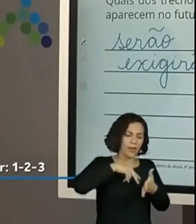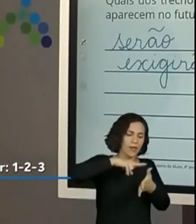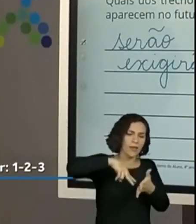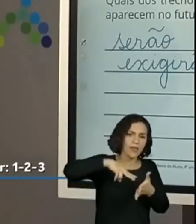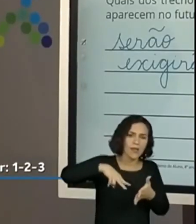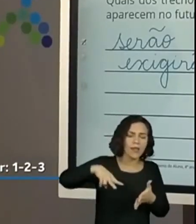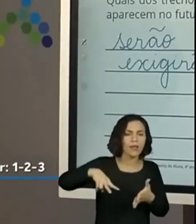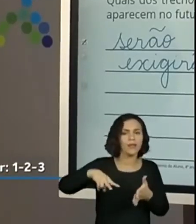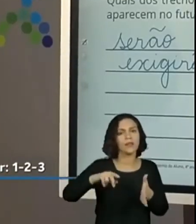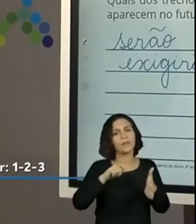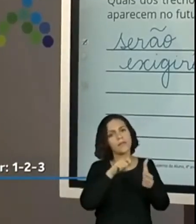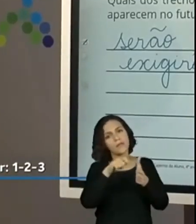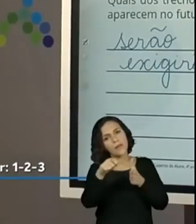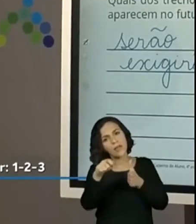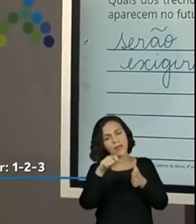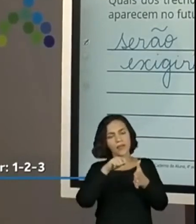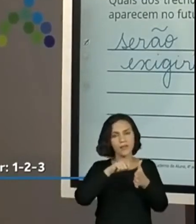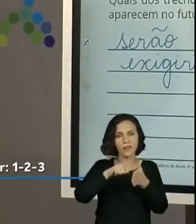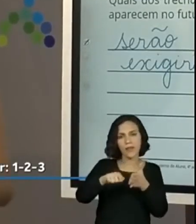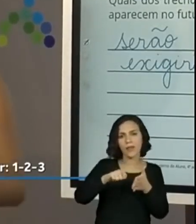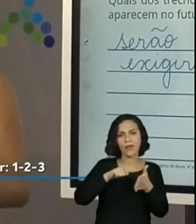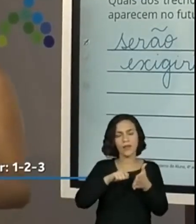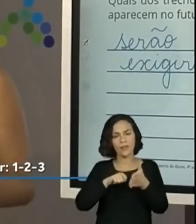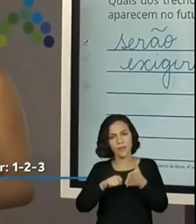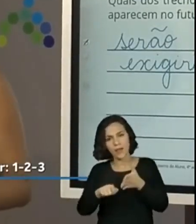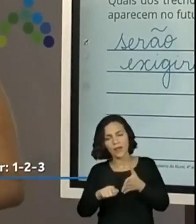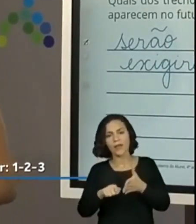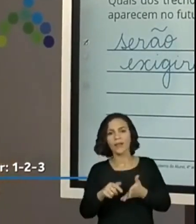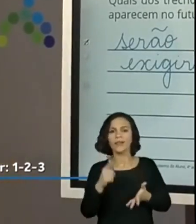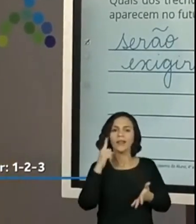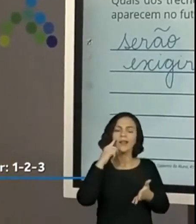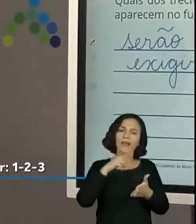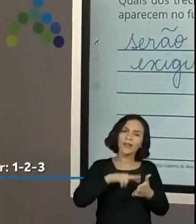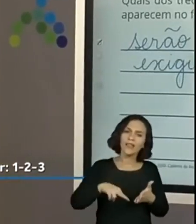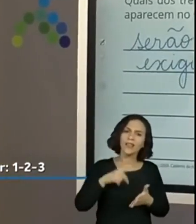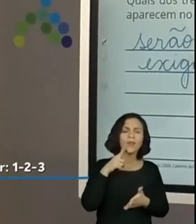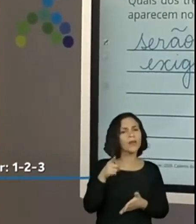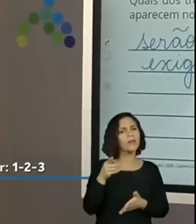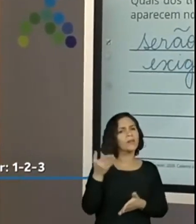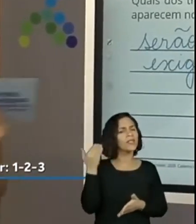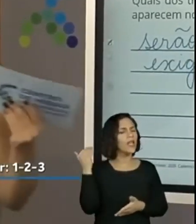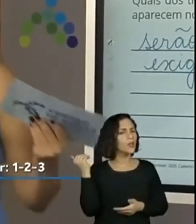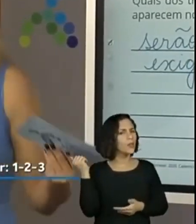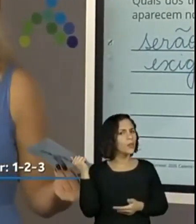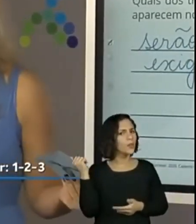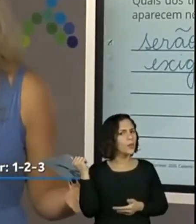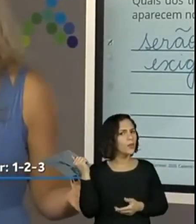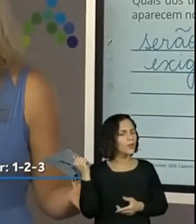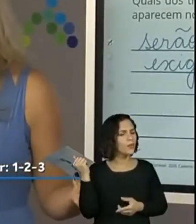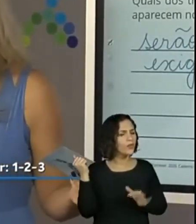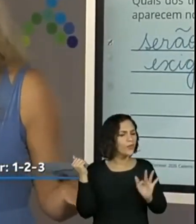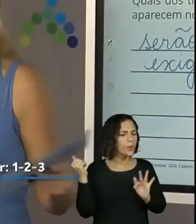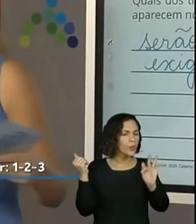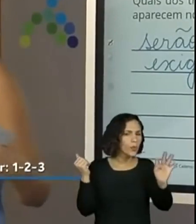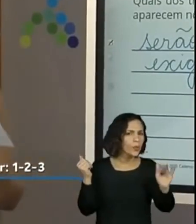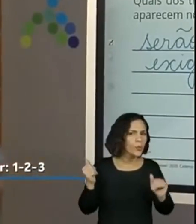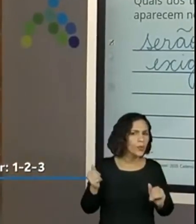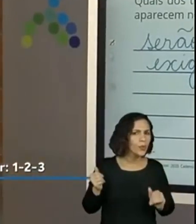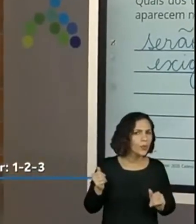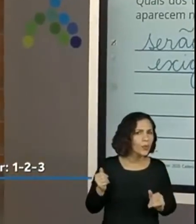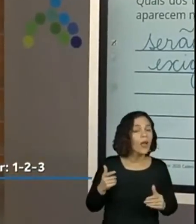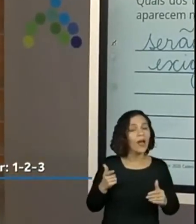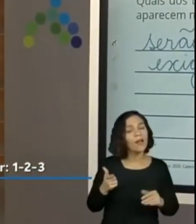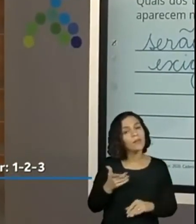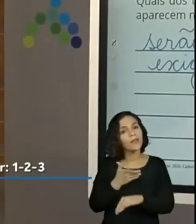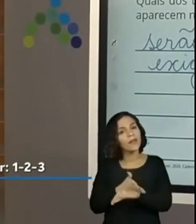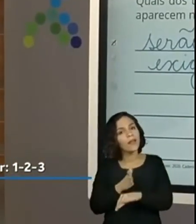né? Vão destacando, criançada, né? Neste momento, lê um texto e pensa, o que está no passado? O que está me remetendo ao futuro? Já vai estar